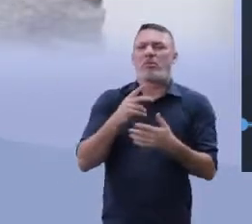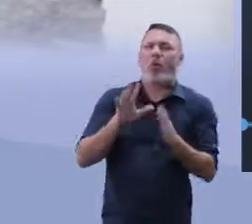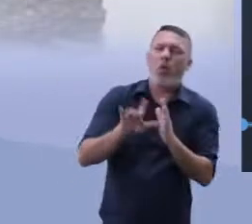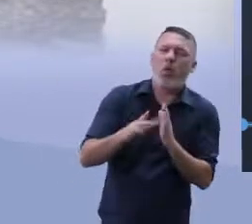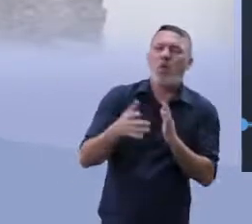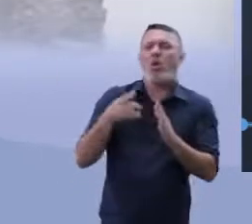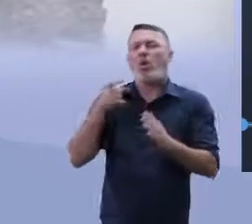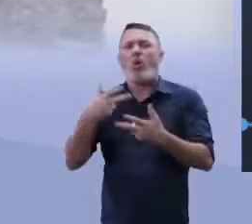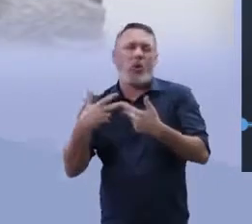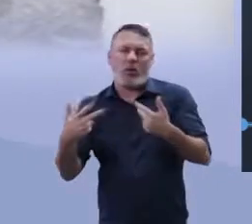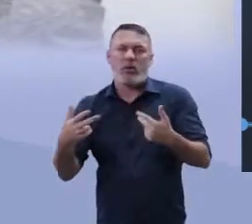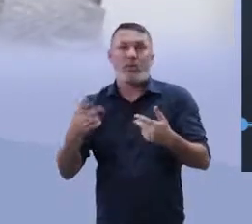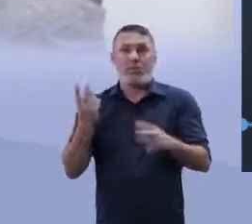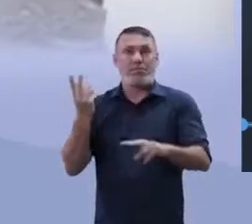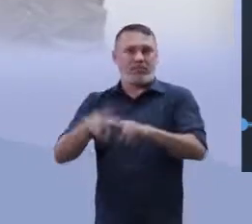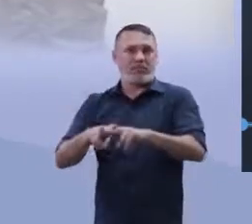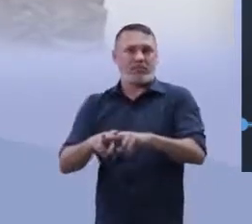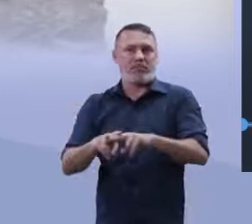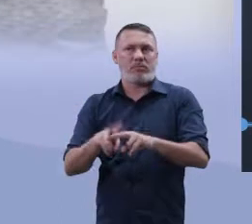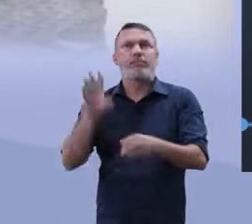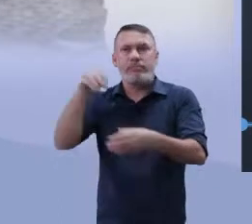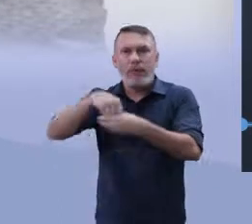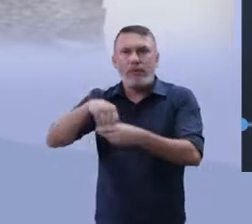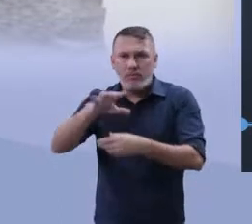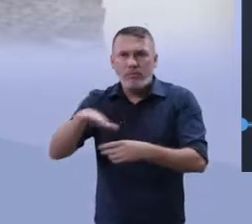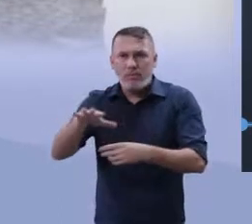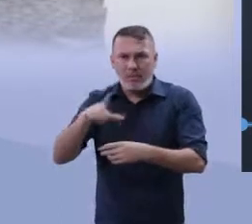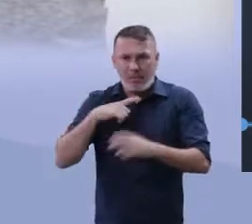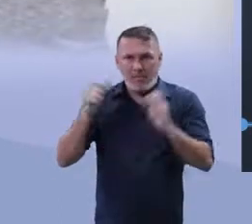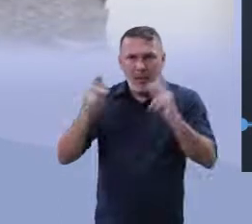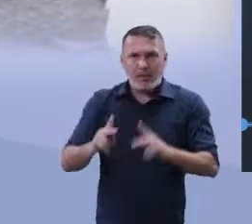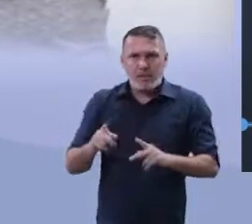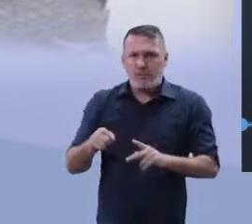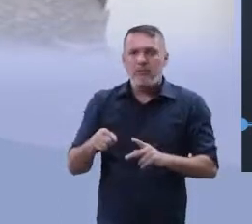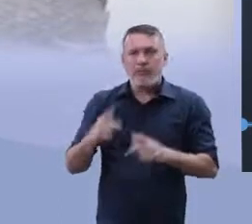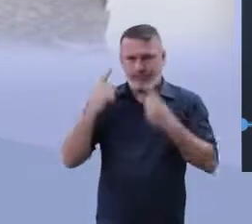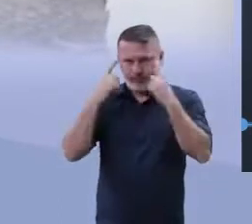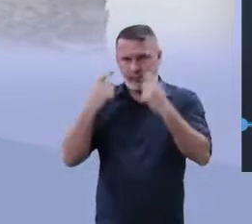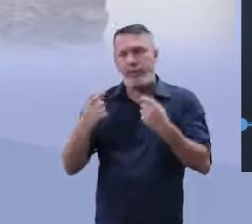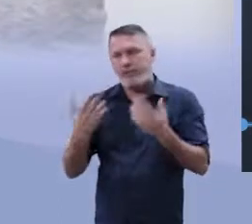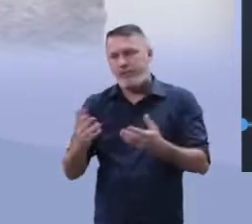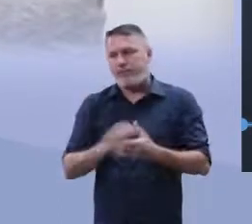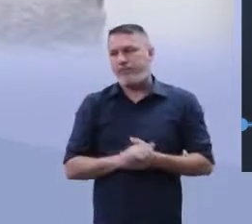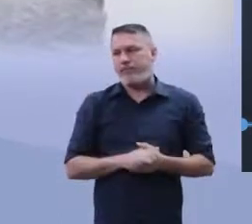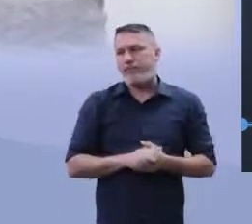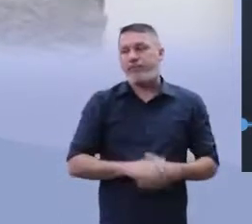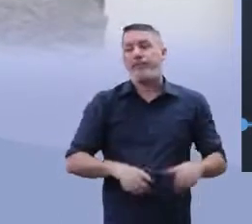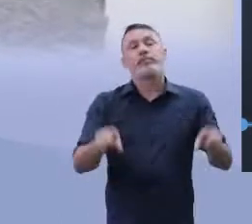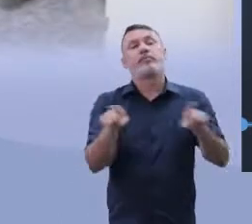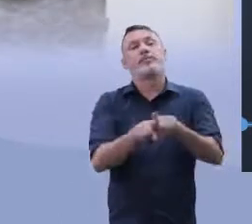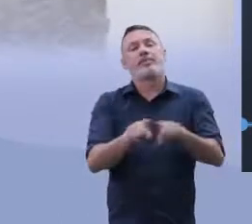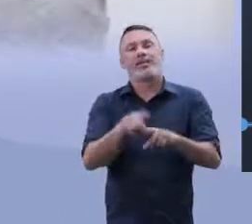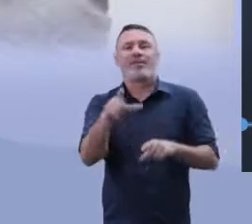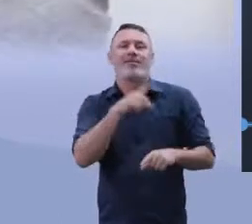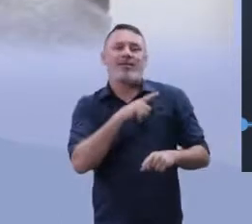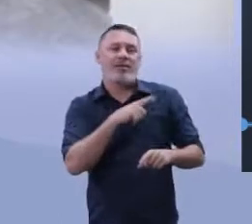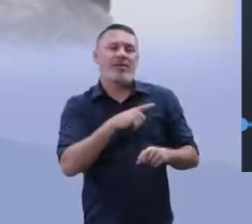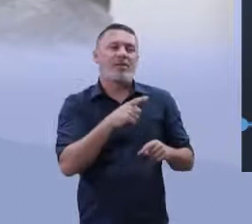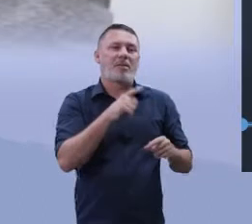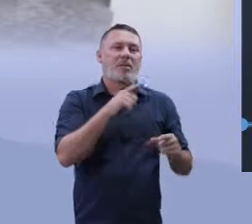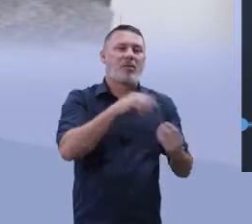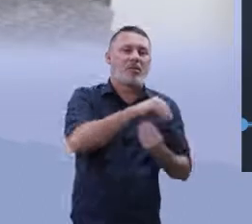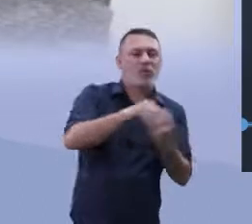alguma conduta indevida estão ali. Nós temos um aspecto voltado para a marginalização e criminalidade,